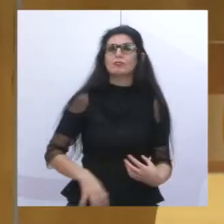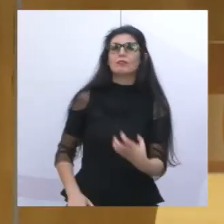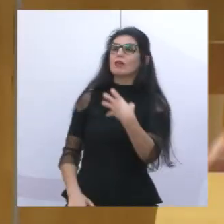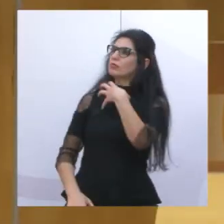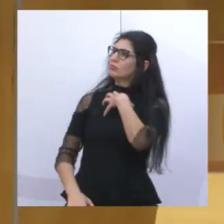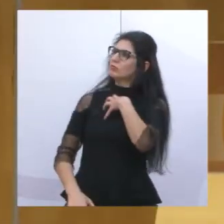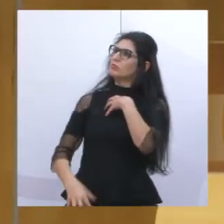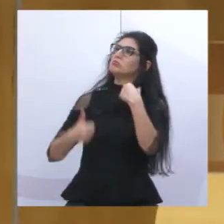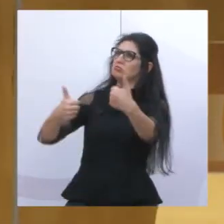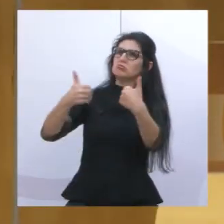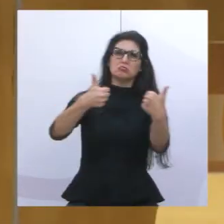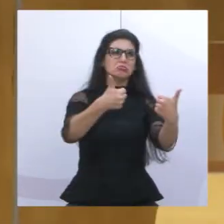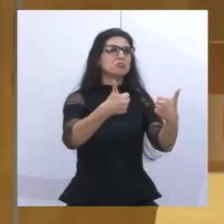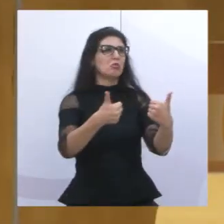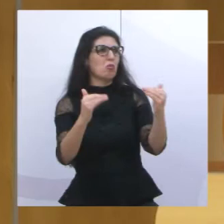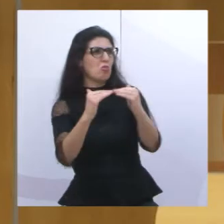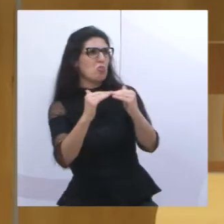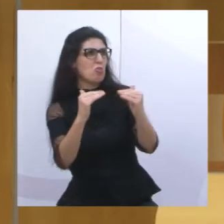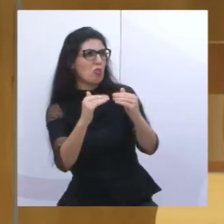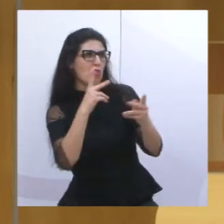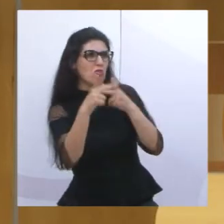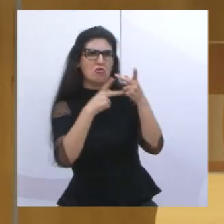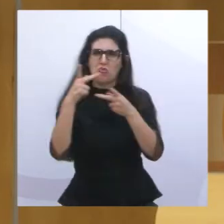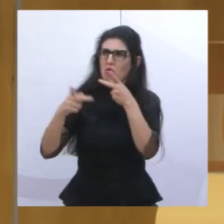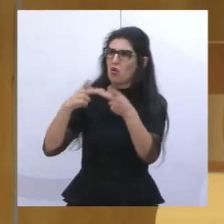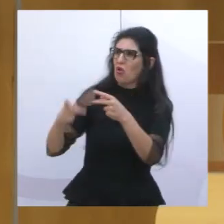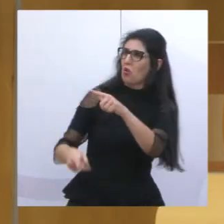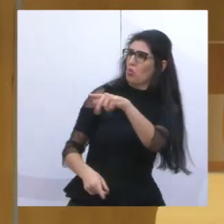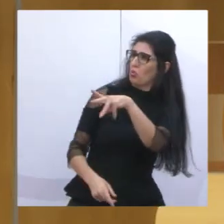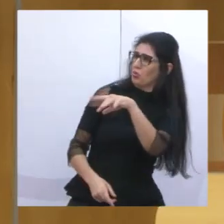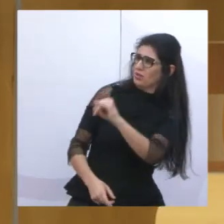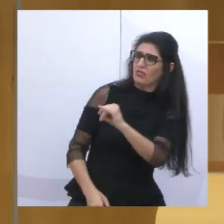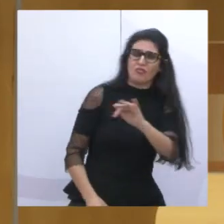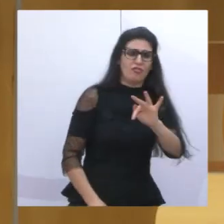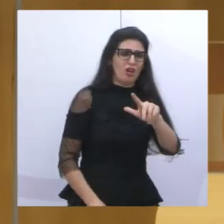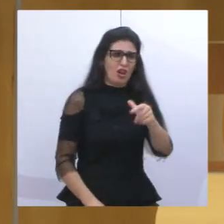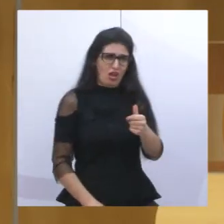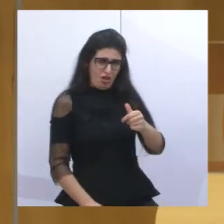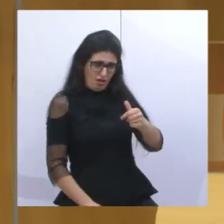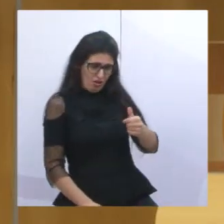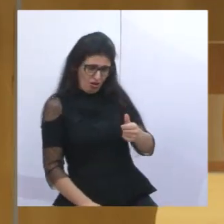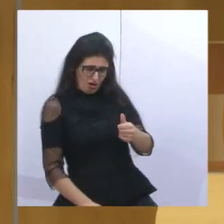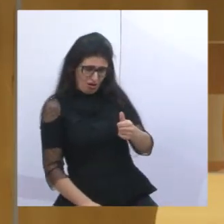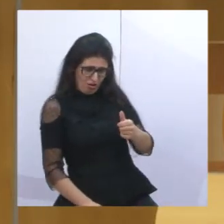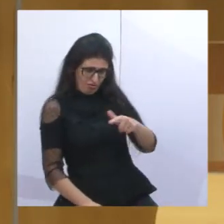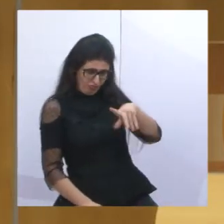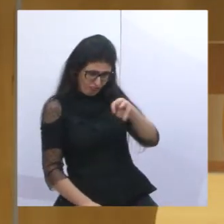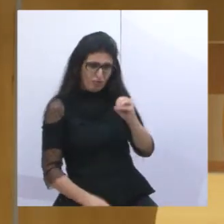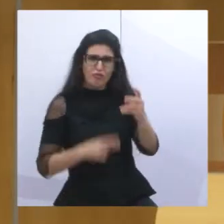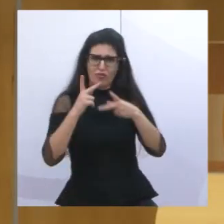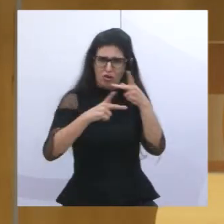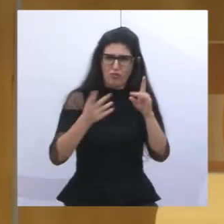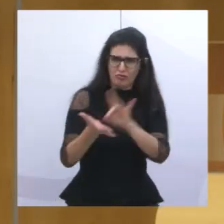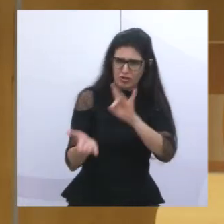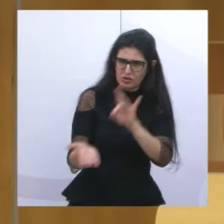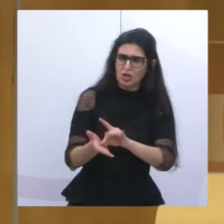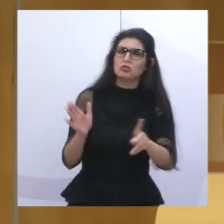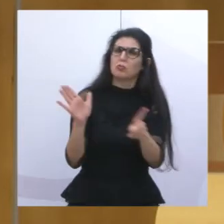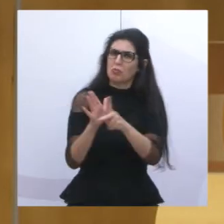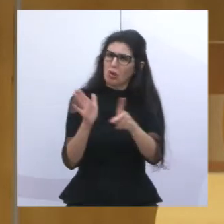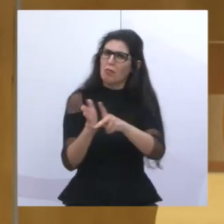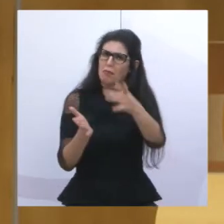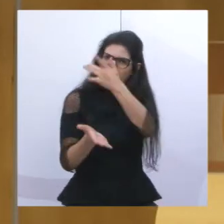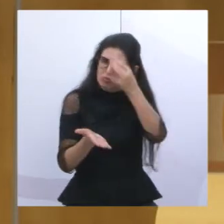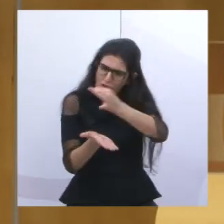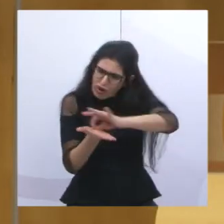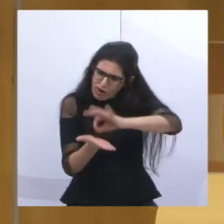O vereador Luiz Flávio praticamente expôs com muita propriedade, acho que outros vereadores também, o próprio autor do projeto,